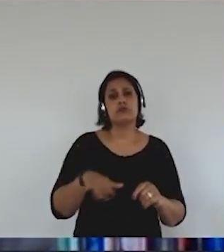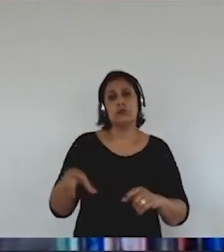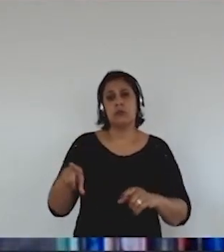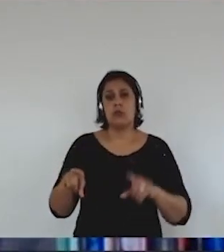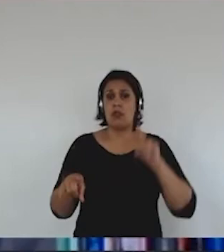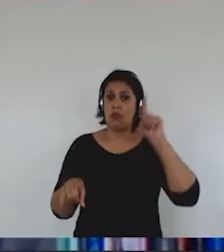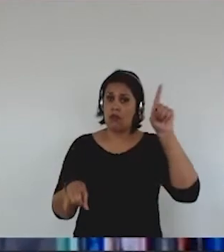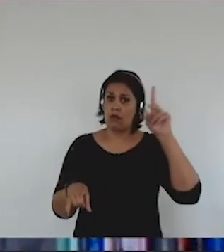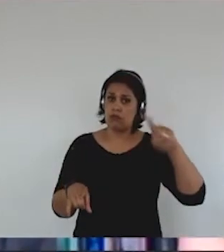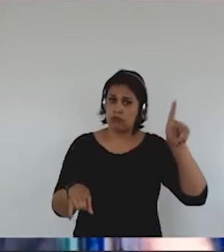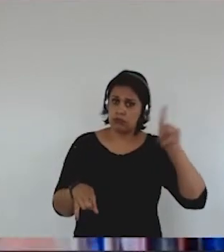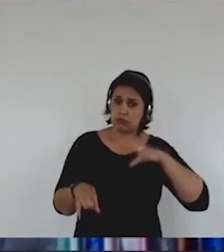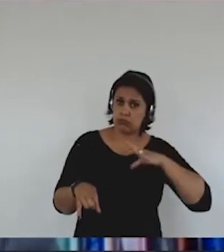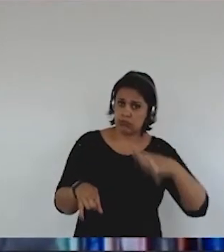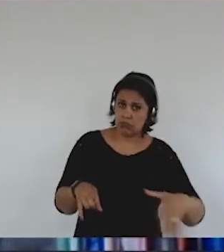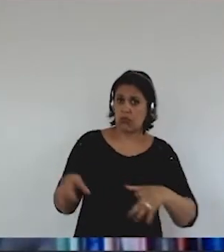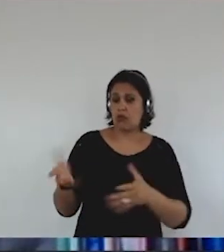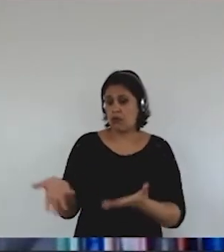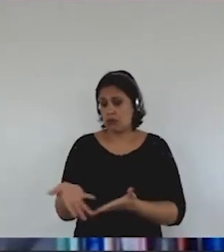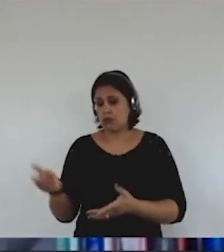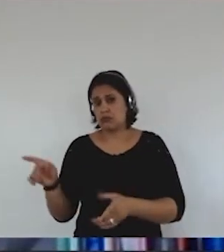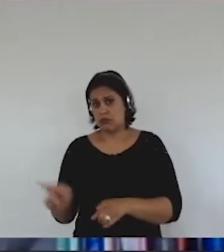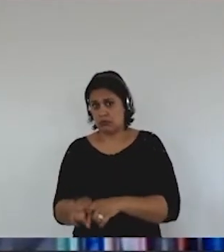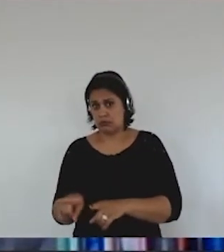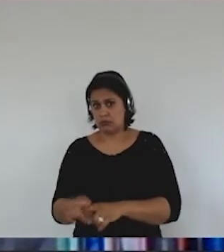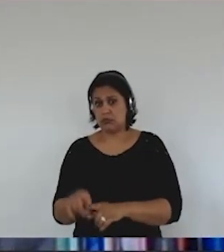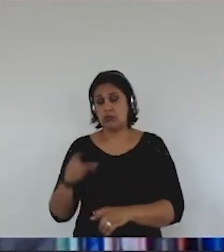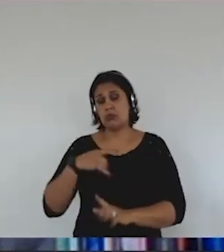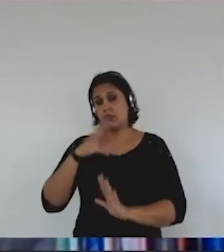quanto lá, um modelo,